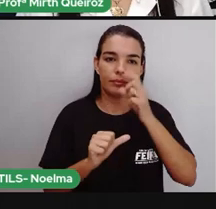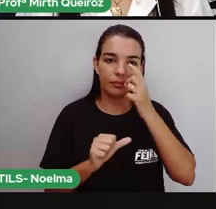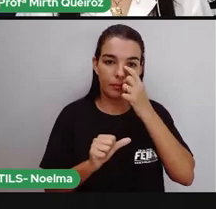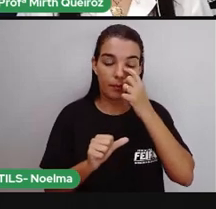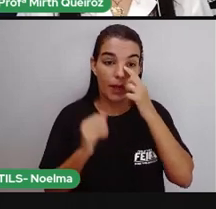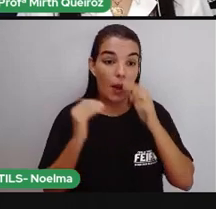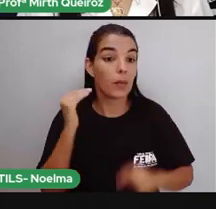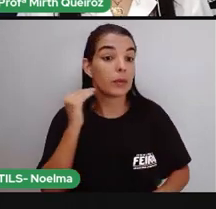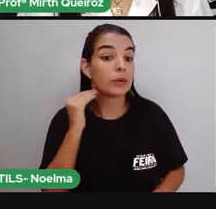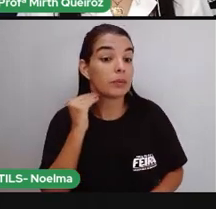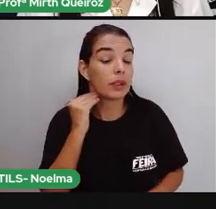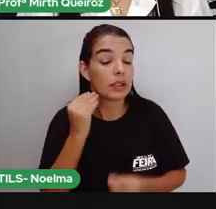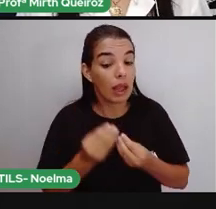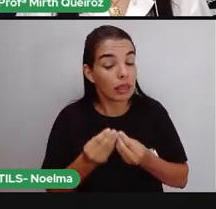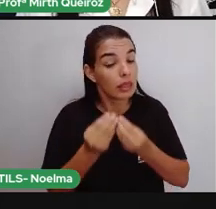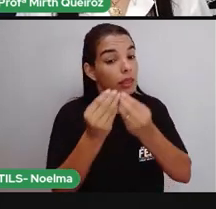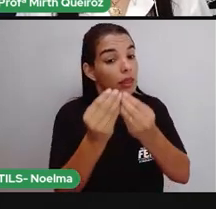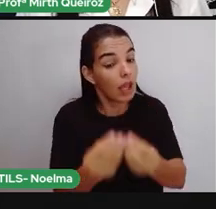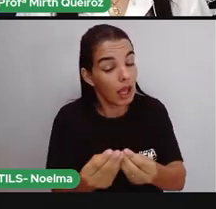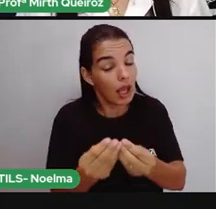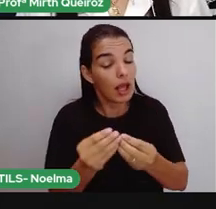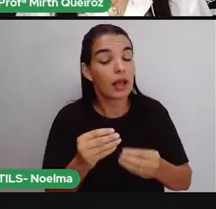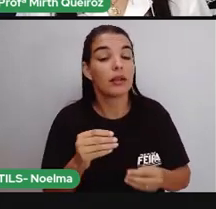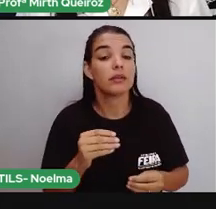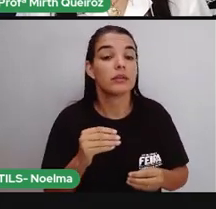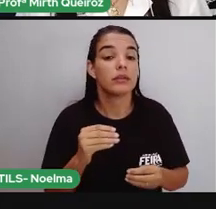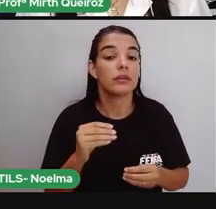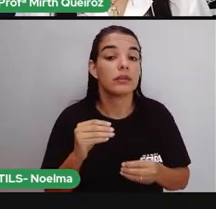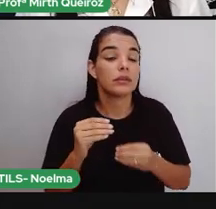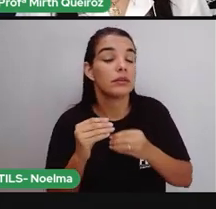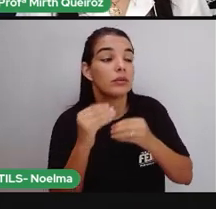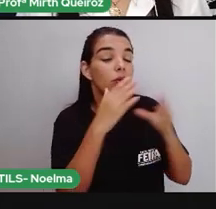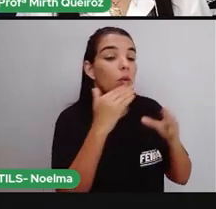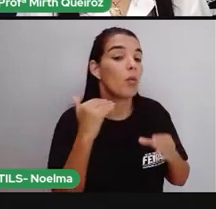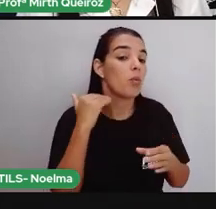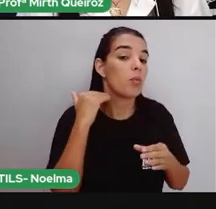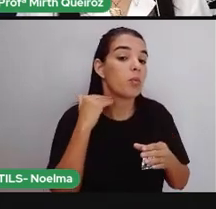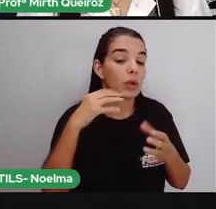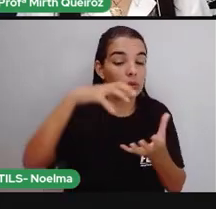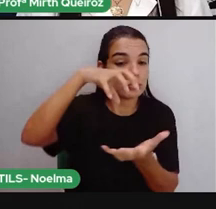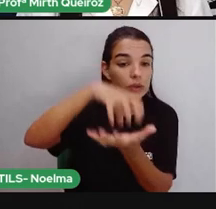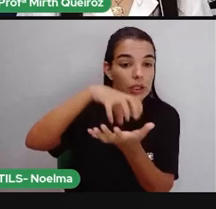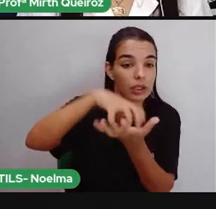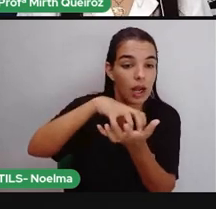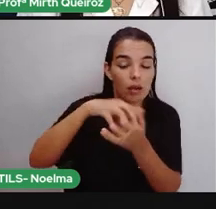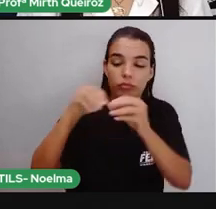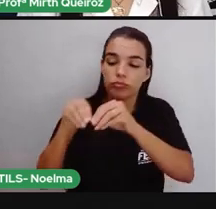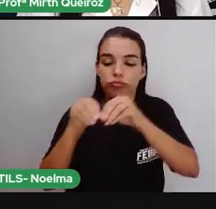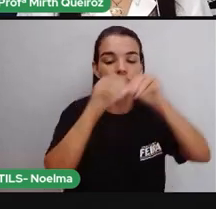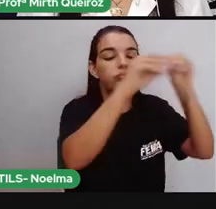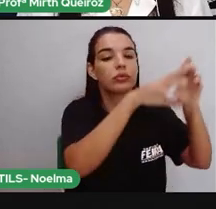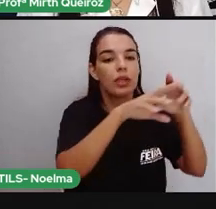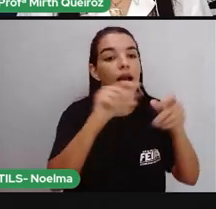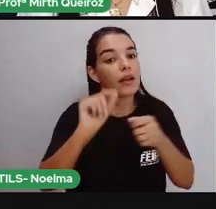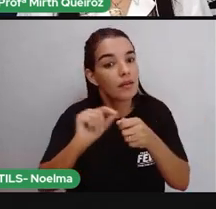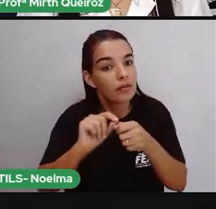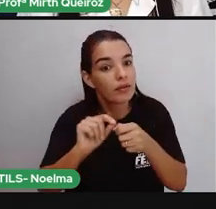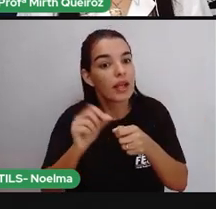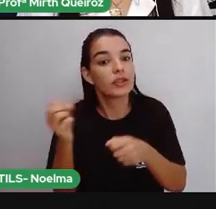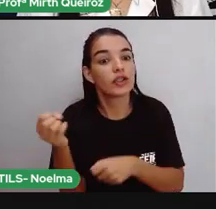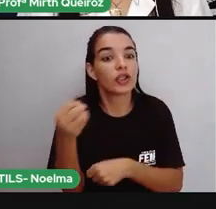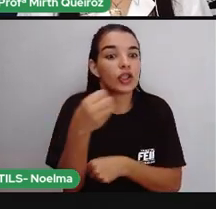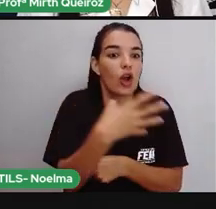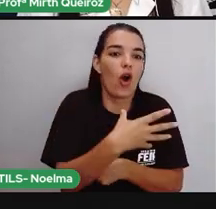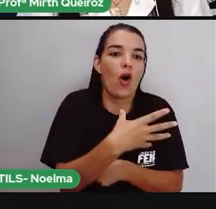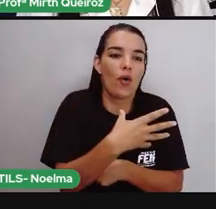Os bancos entregam essas notas para o Banco Central e mandam fabricar outras para substituí